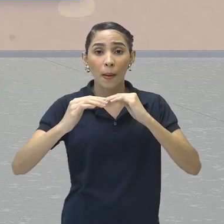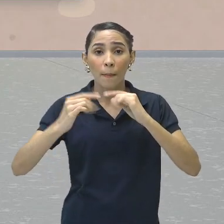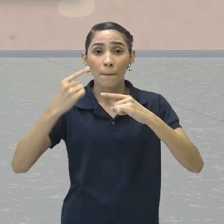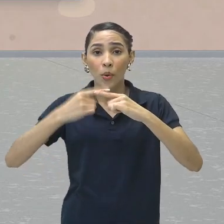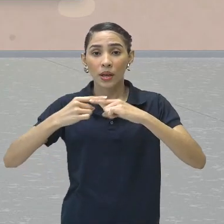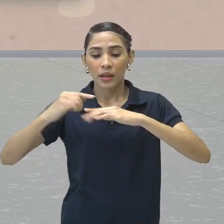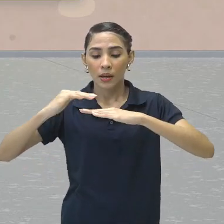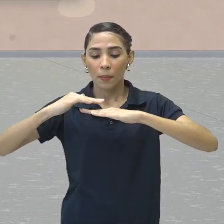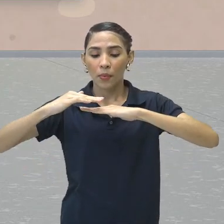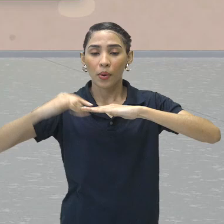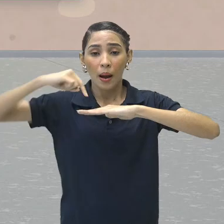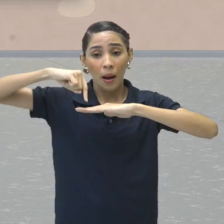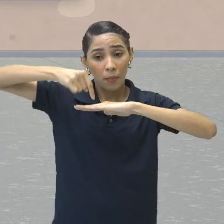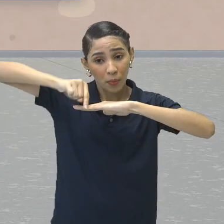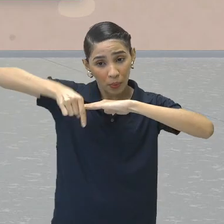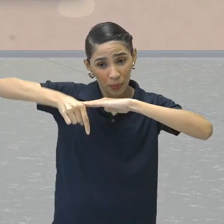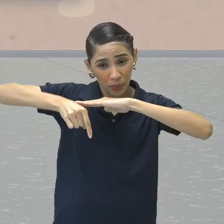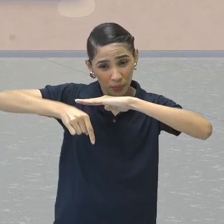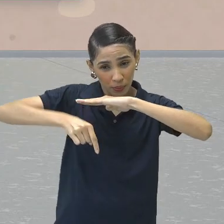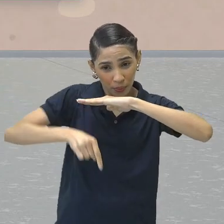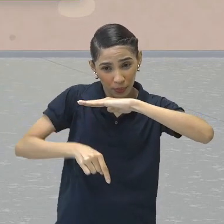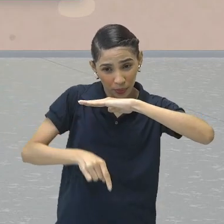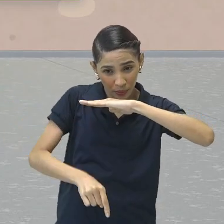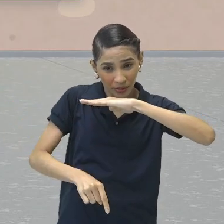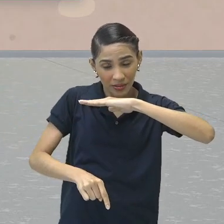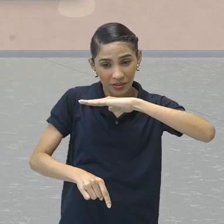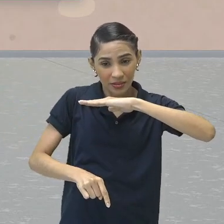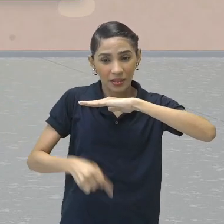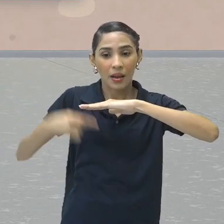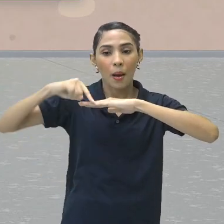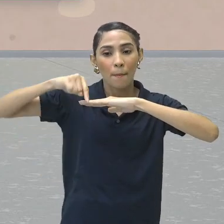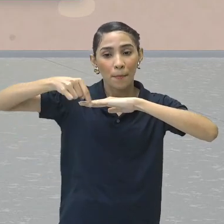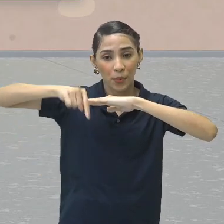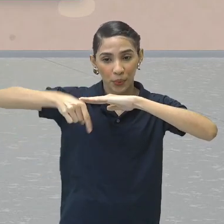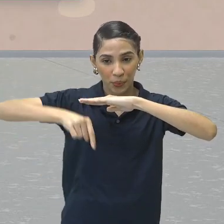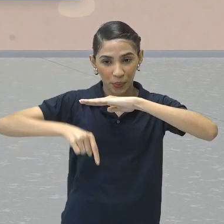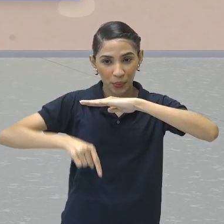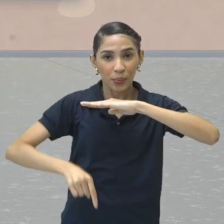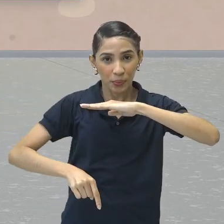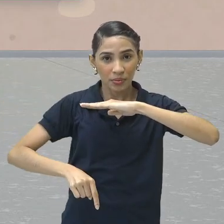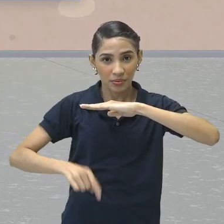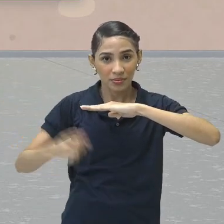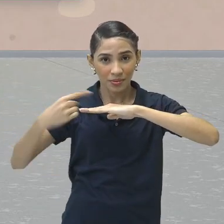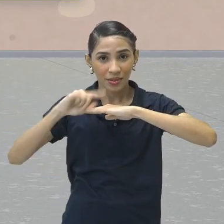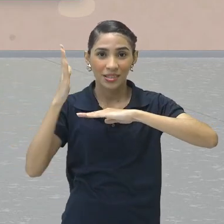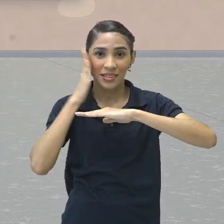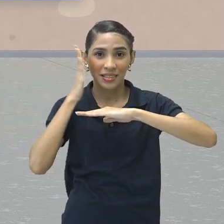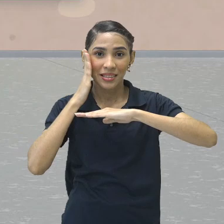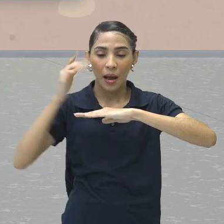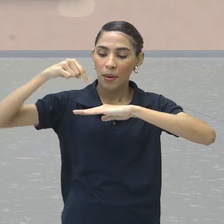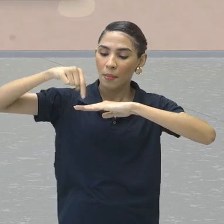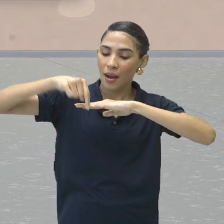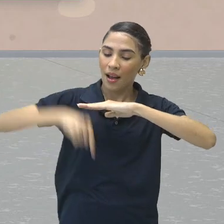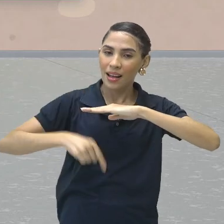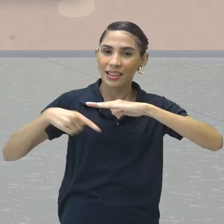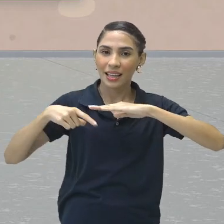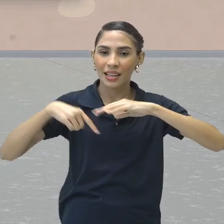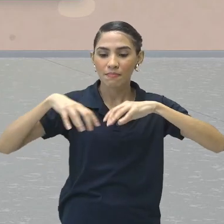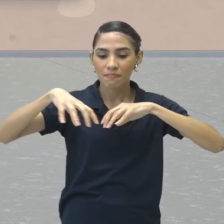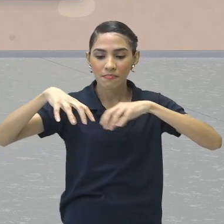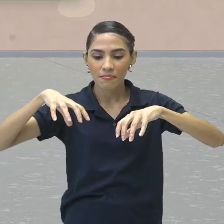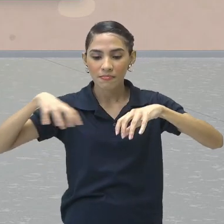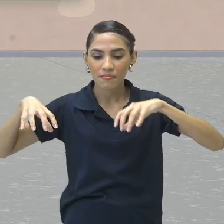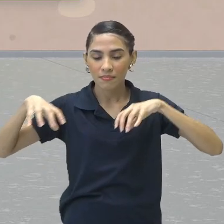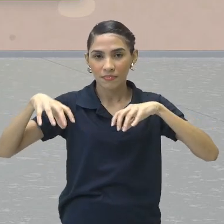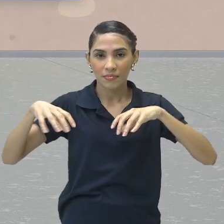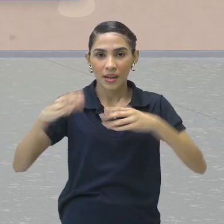aqui do solo amazônico, até chegar lá na rocha principal, né? Como a gente sabe, os solos eles são divididos ali em algumas